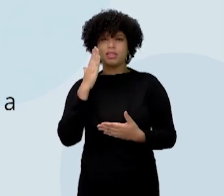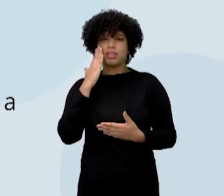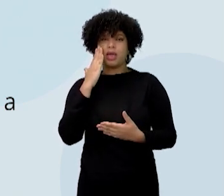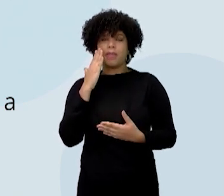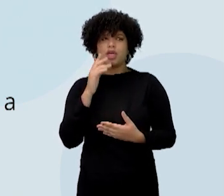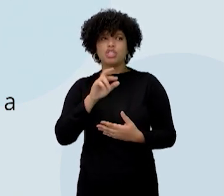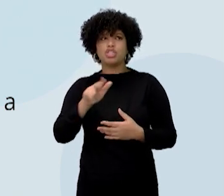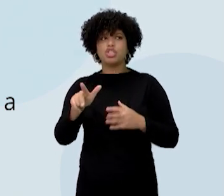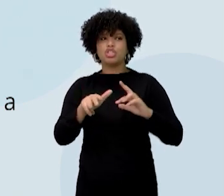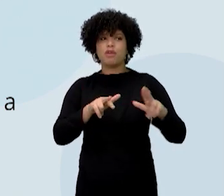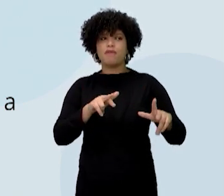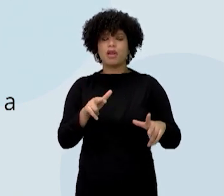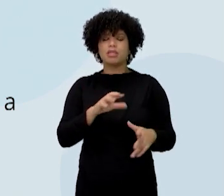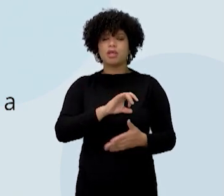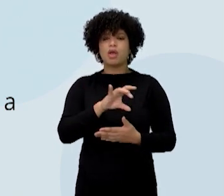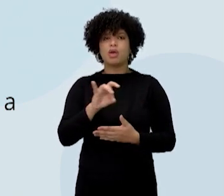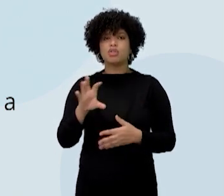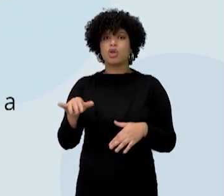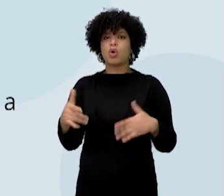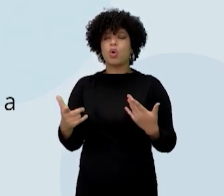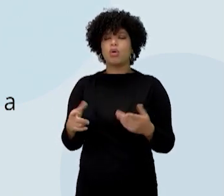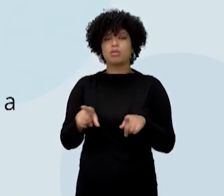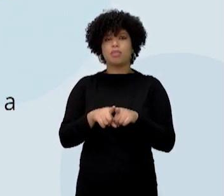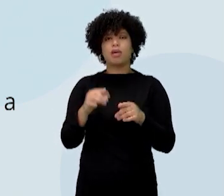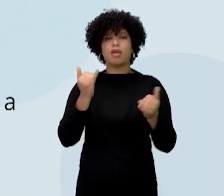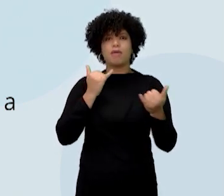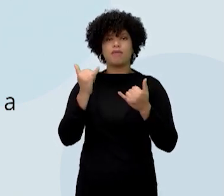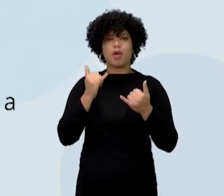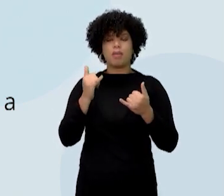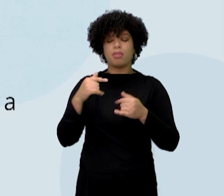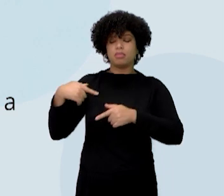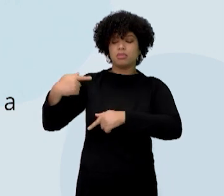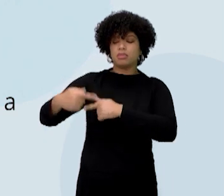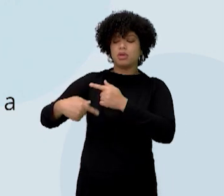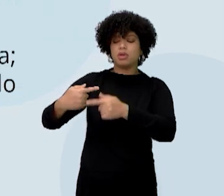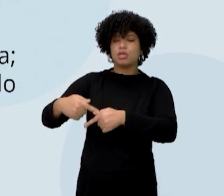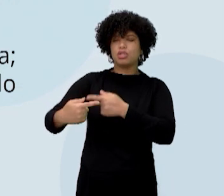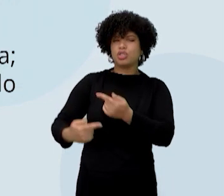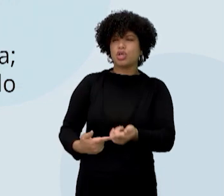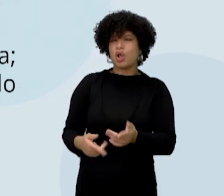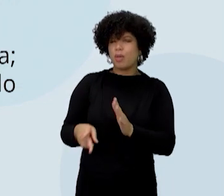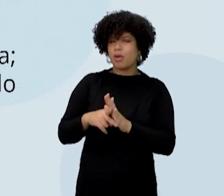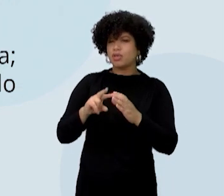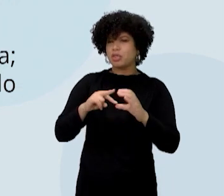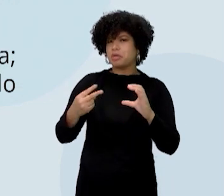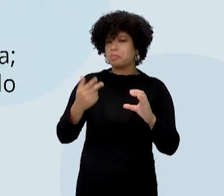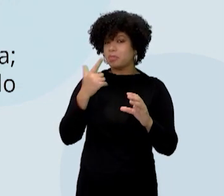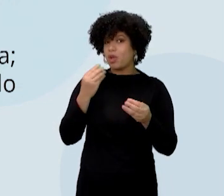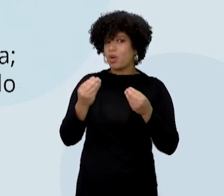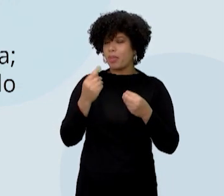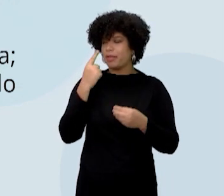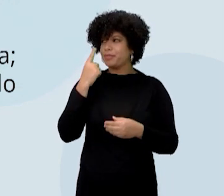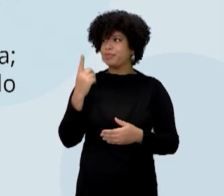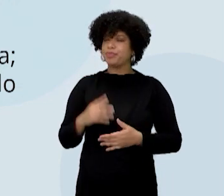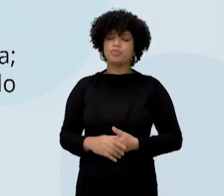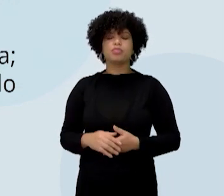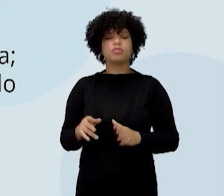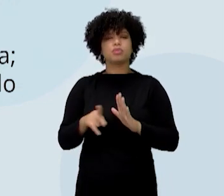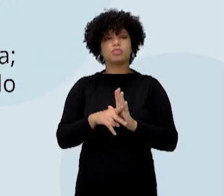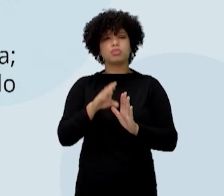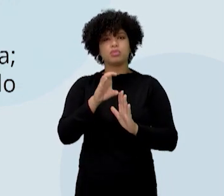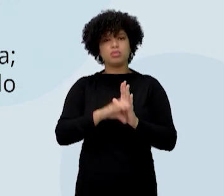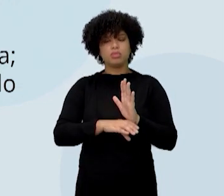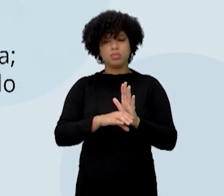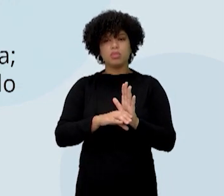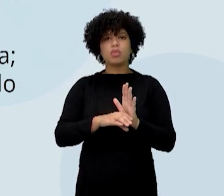organismos diferem uns dos outros e como essas informações são passadas de geração a geração. A habilidade do currículo paulista